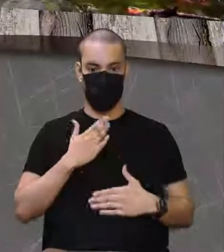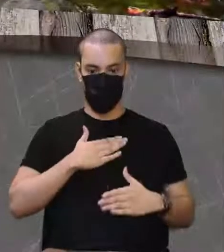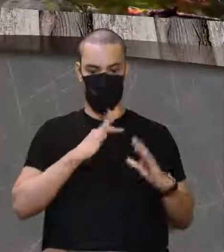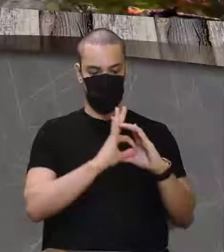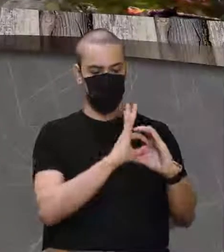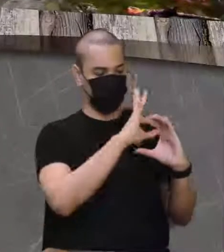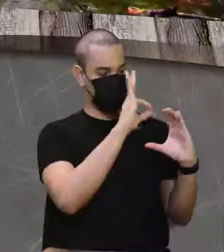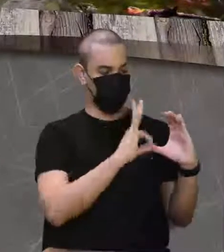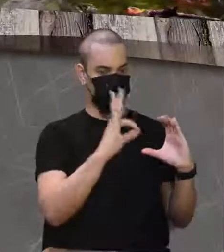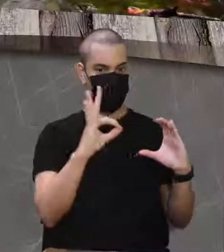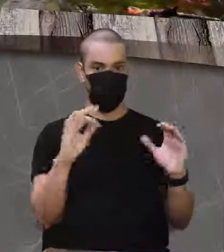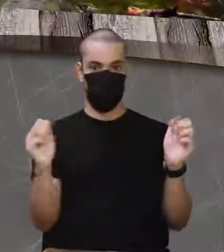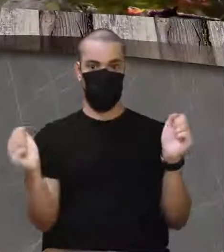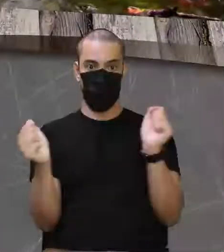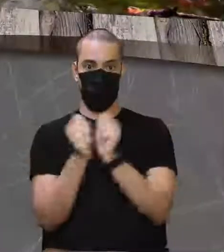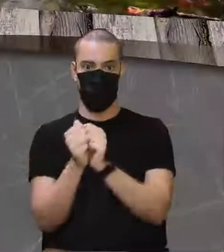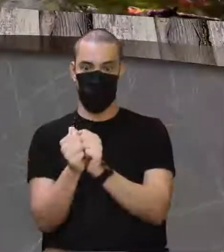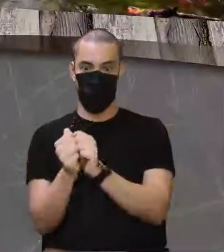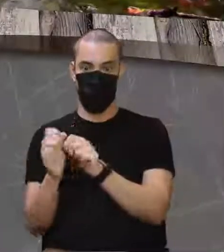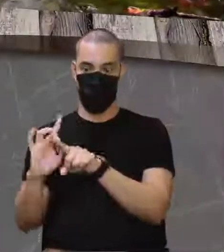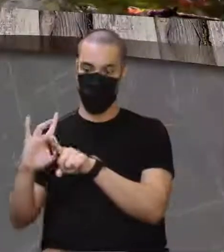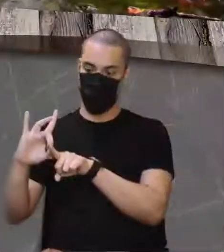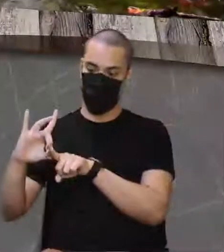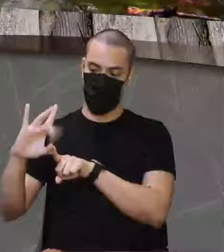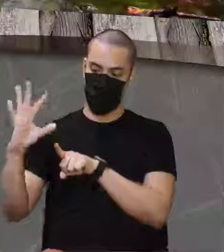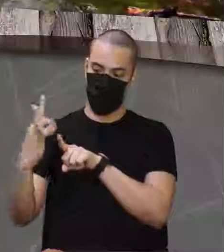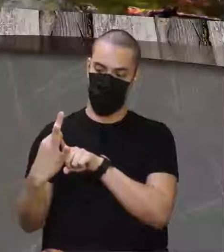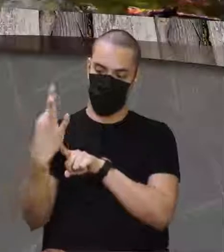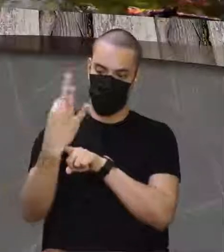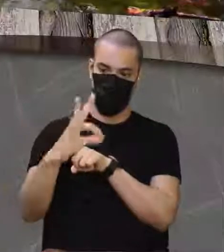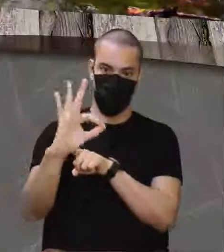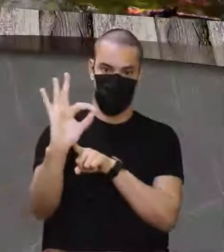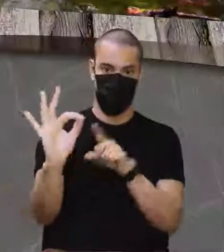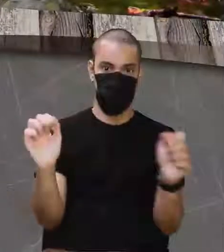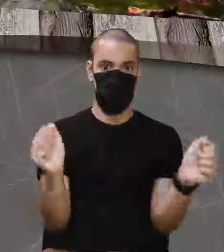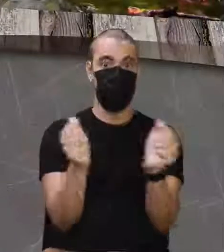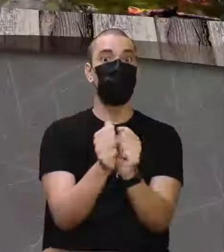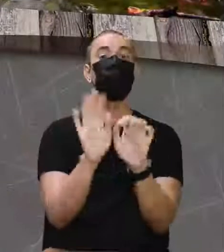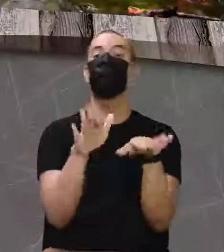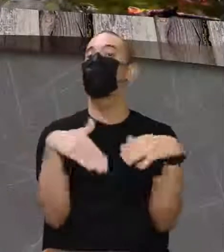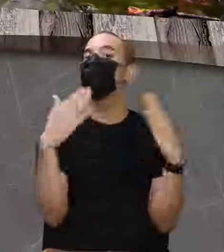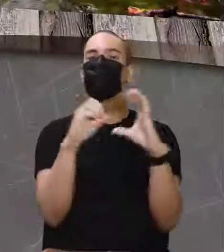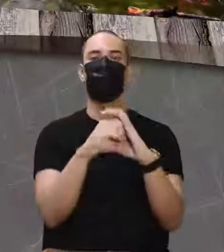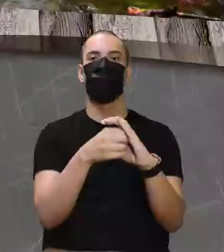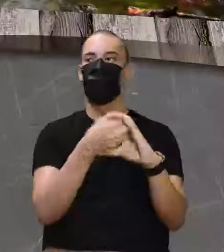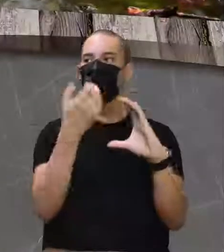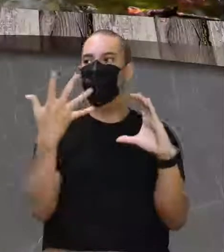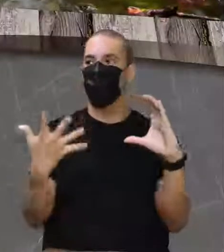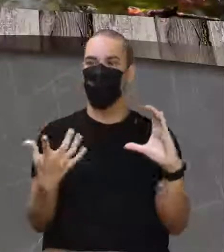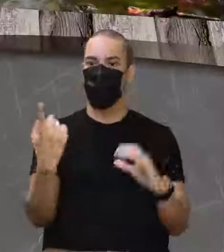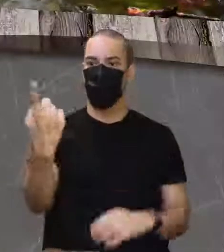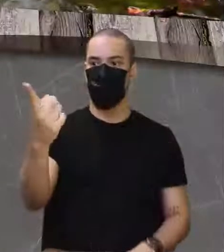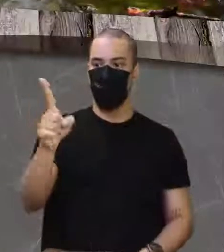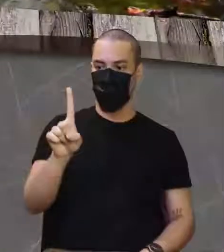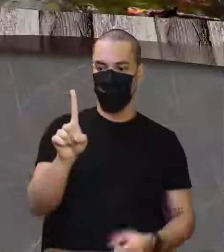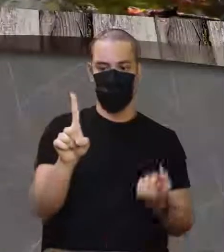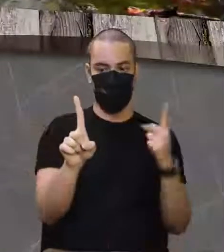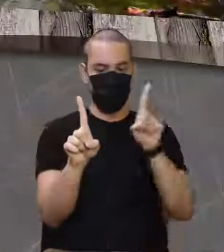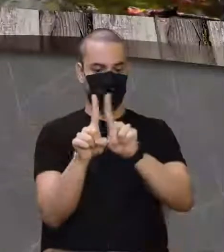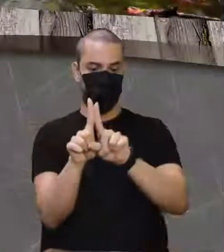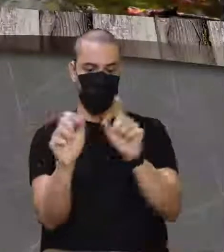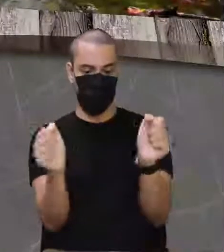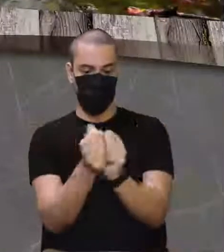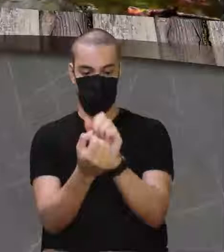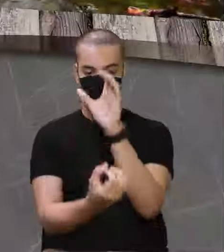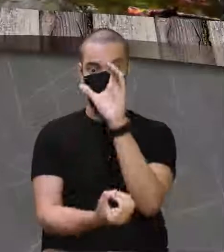óvulo com, quando ele for fecundado pelo meu parceiro, qual é a característica que está vindo de lá, para juntar.